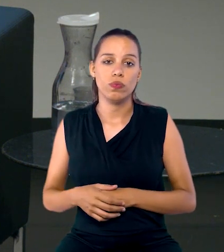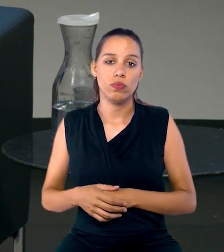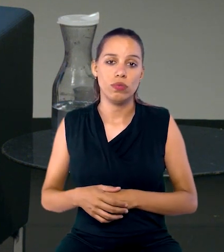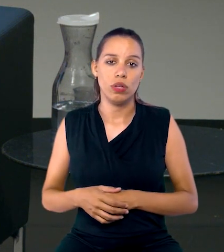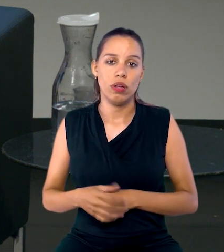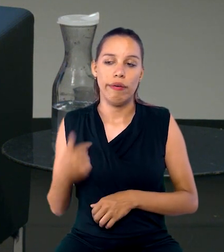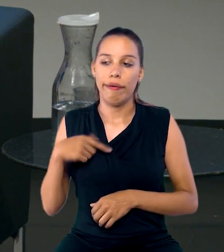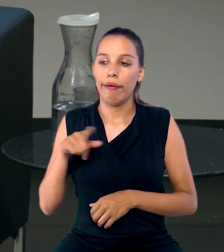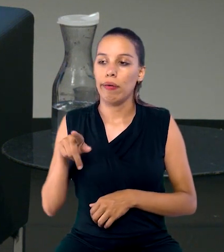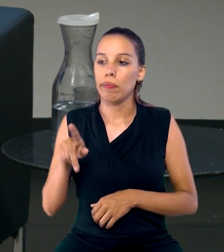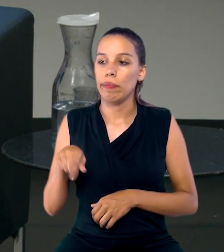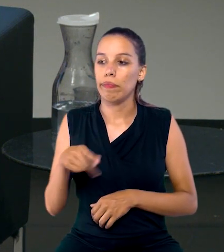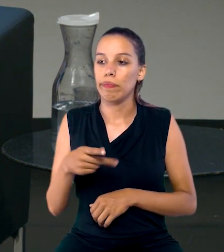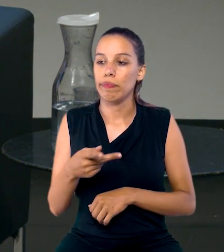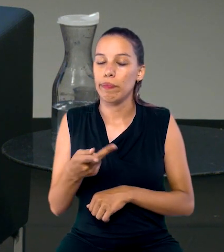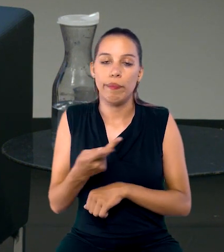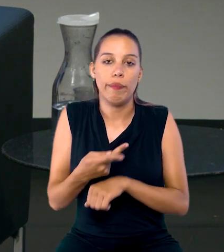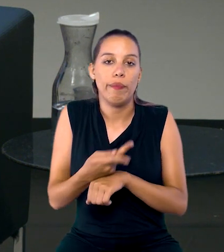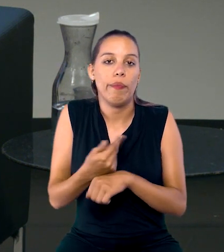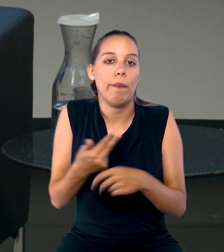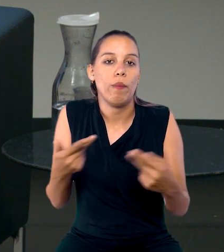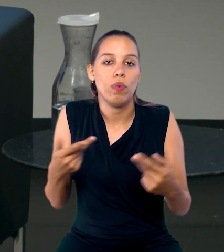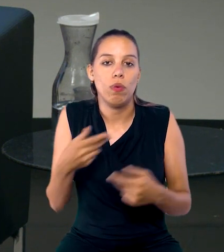É encontrar a delicadeza.